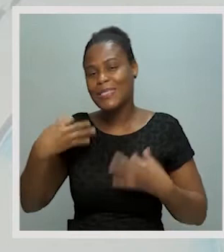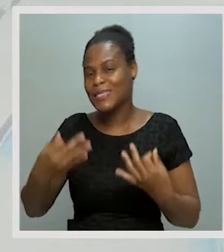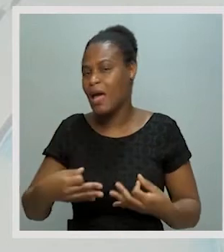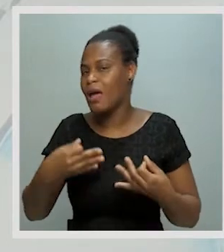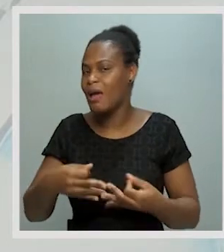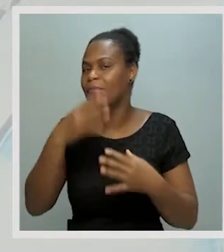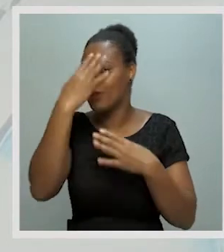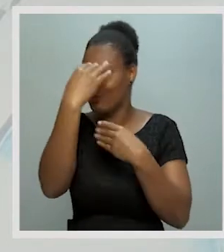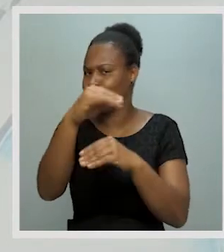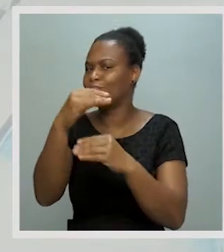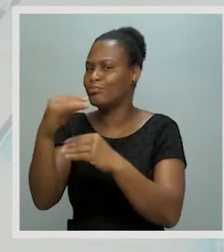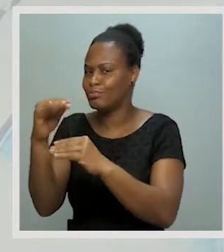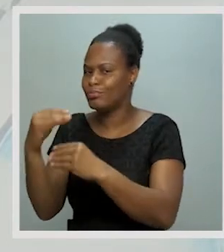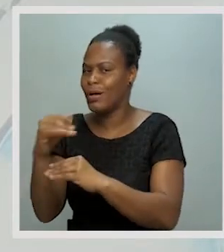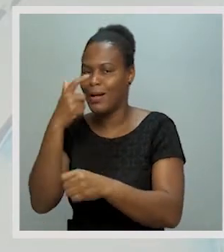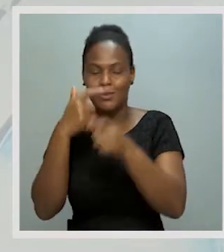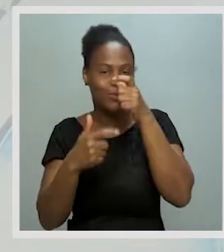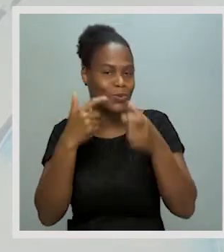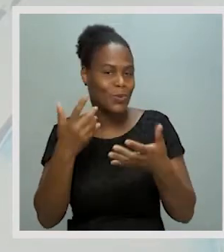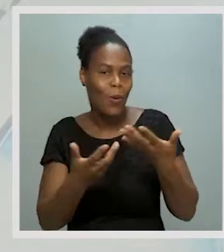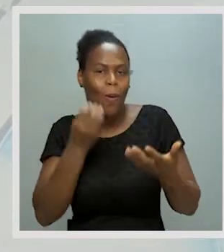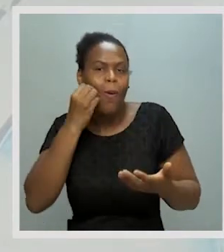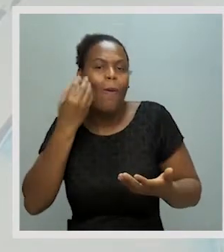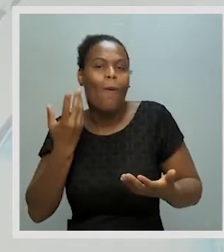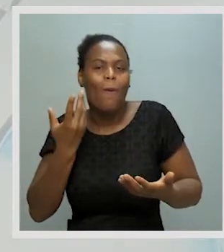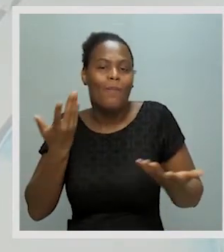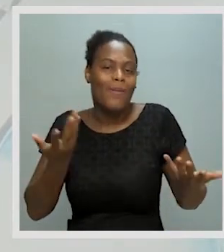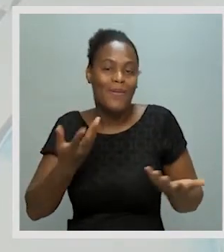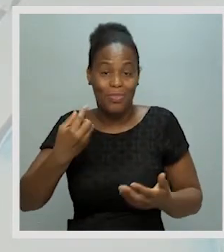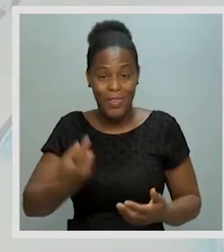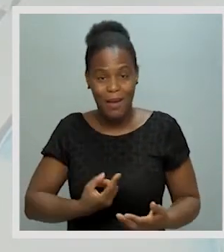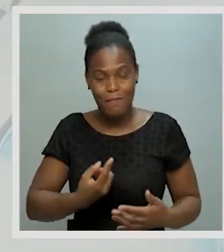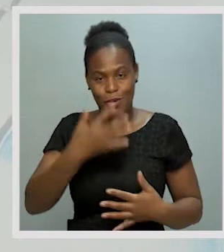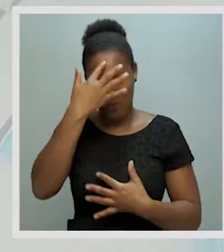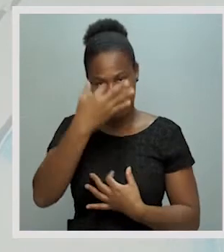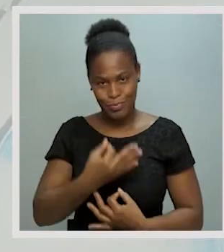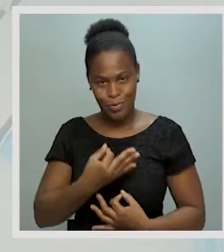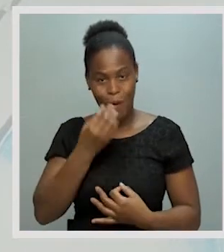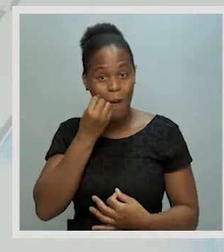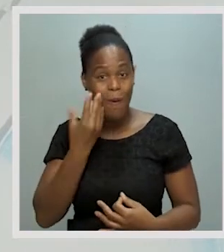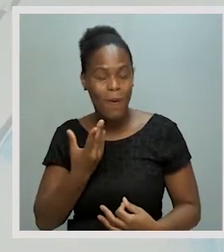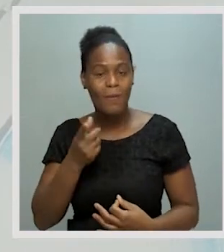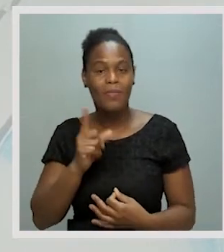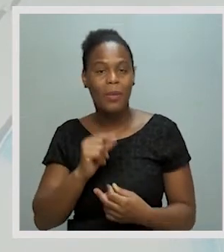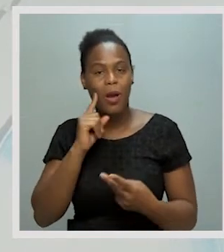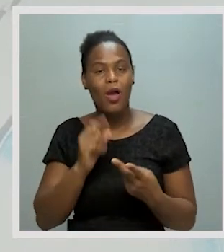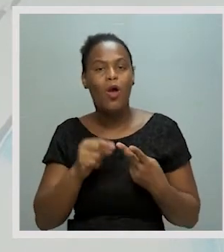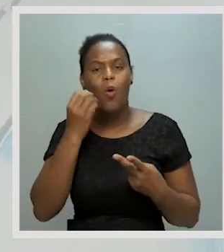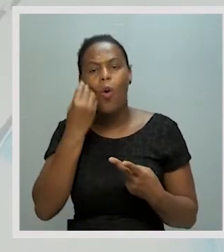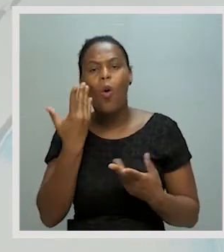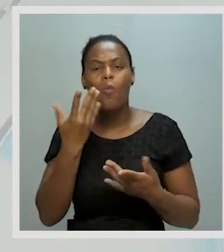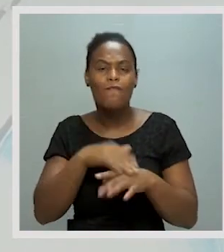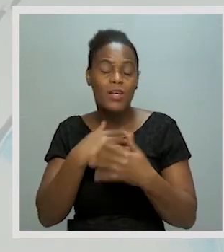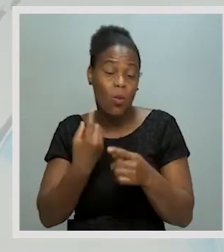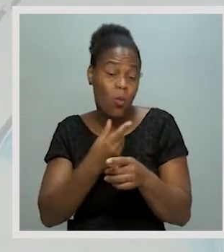sempre por ensinar, não é? As pessoas como é que elas devem comportar-se, como é que